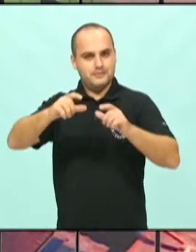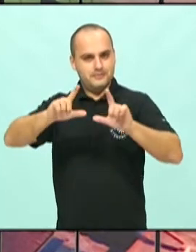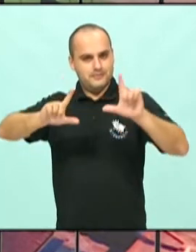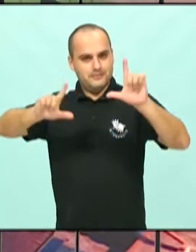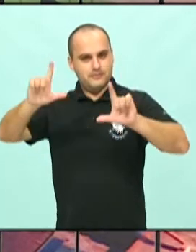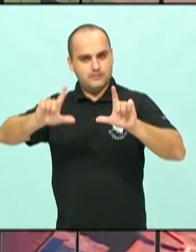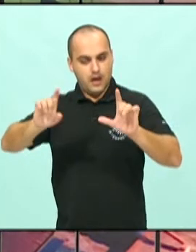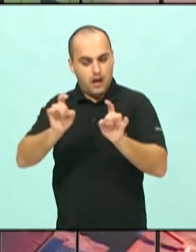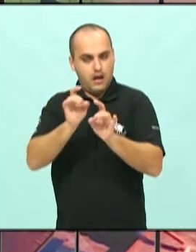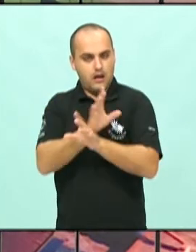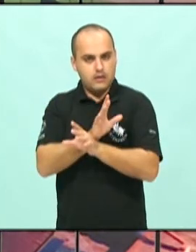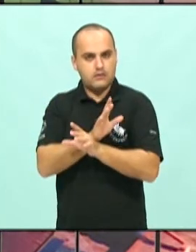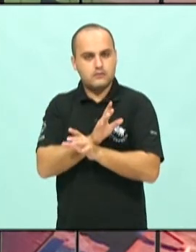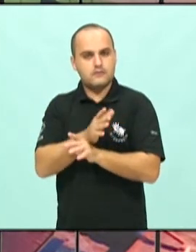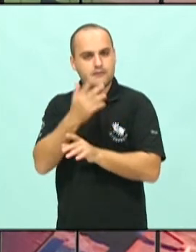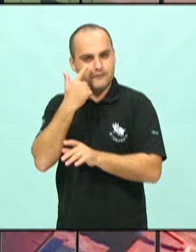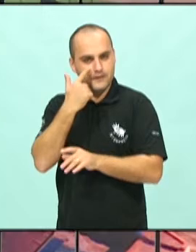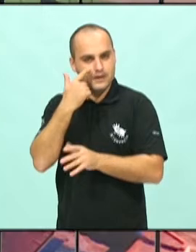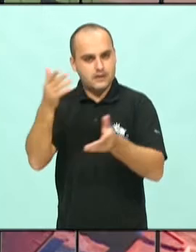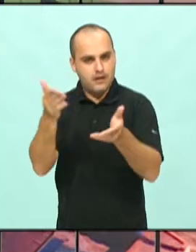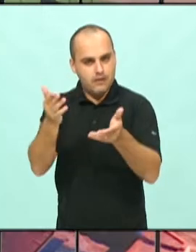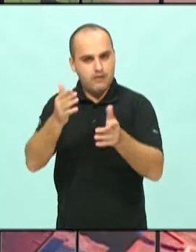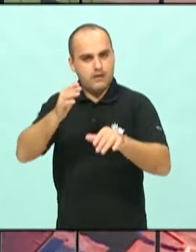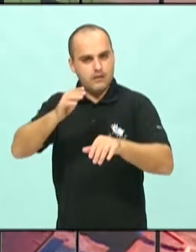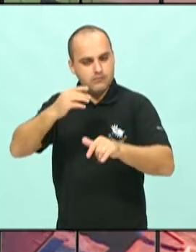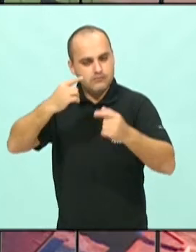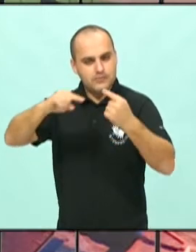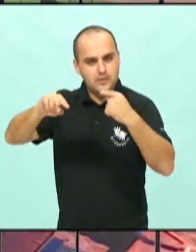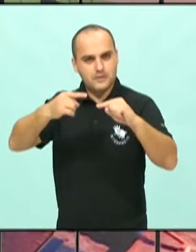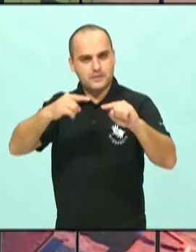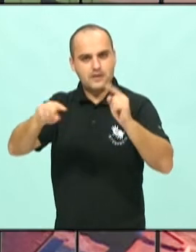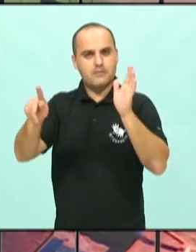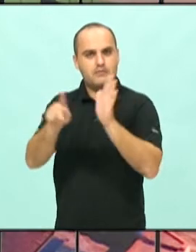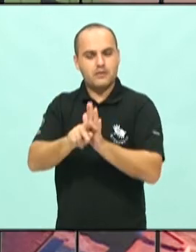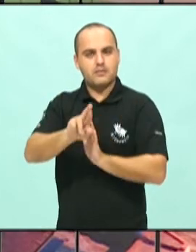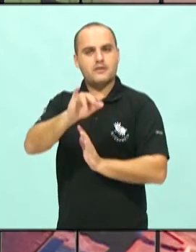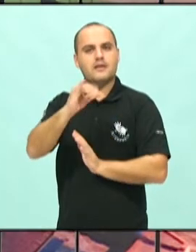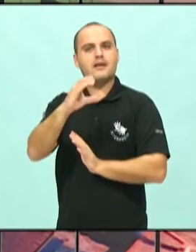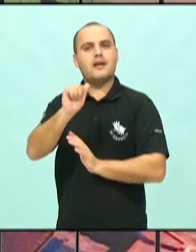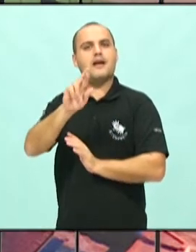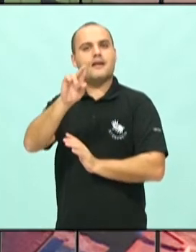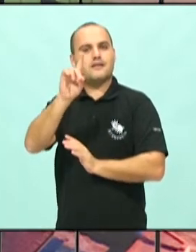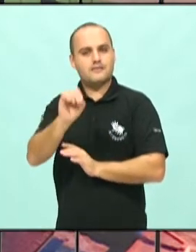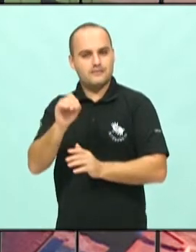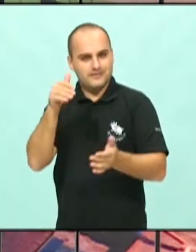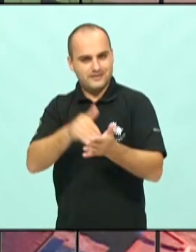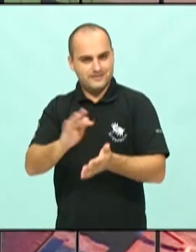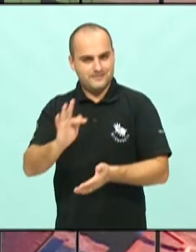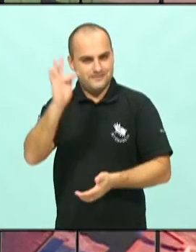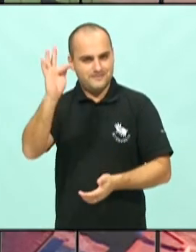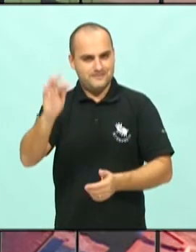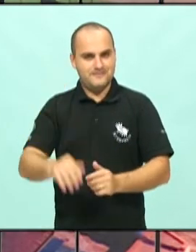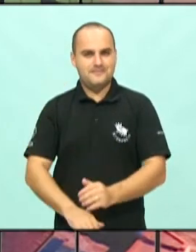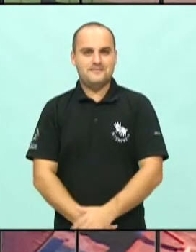Fique agora com um pouquinho mais da música instrumental de Ricardo Pauletti. Até a próxima.